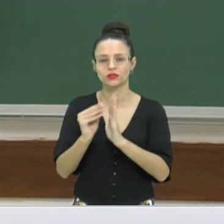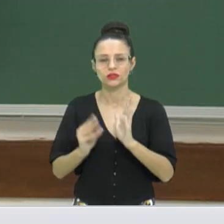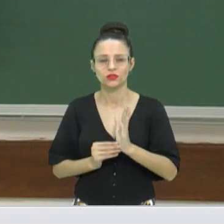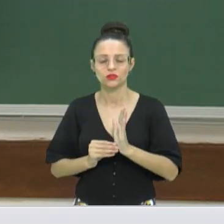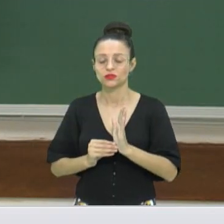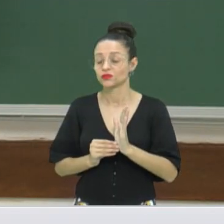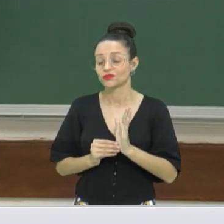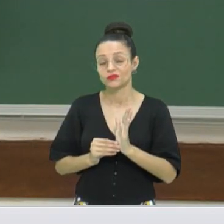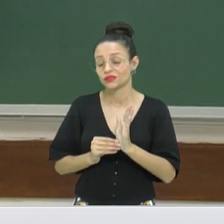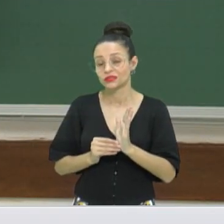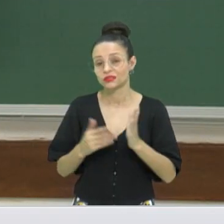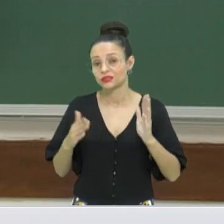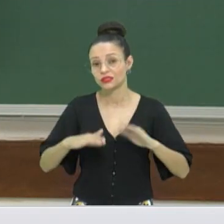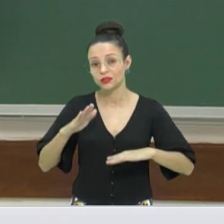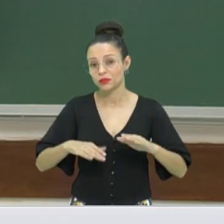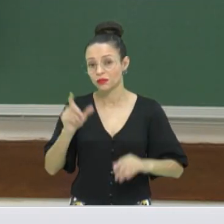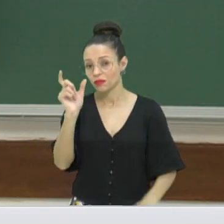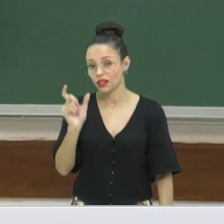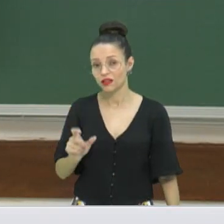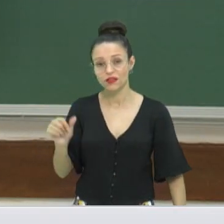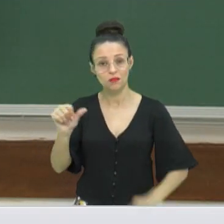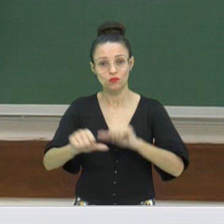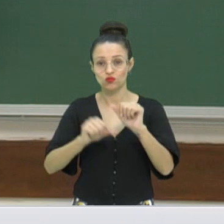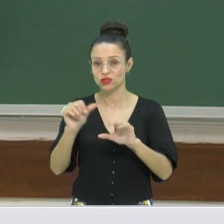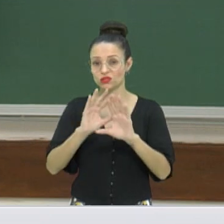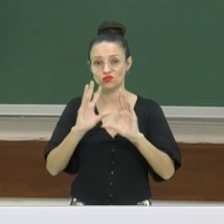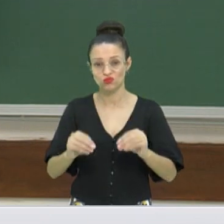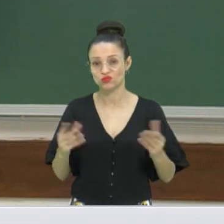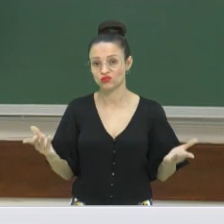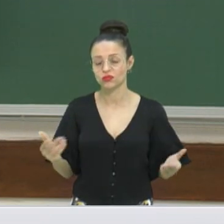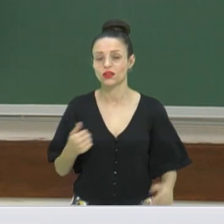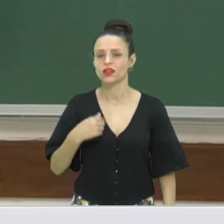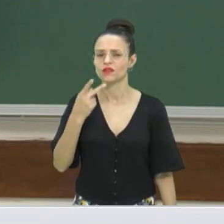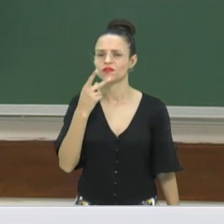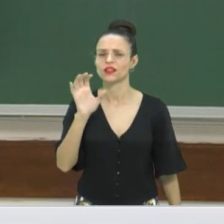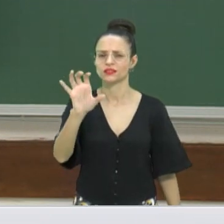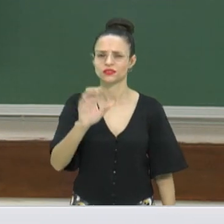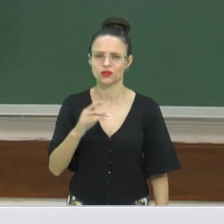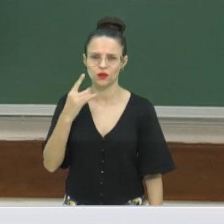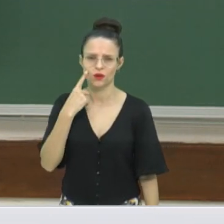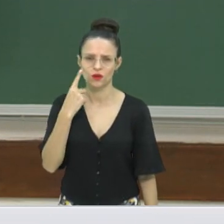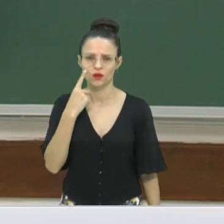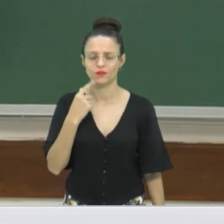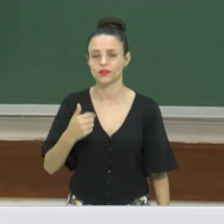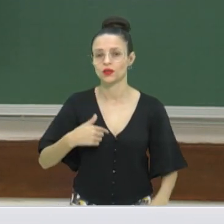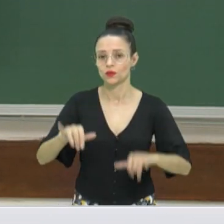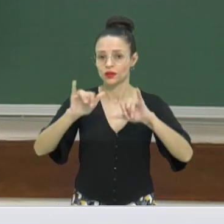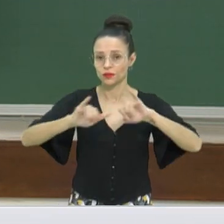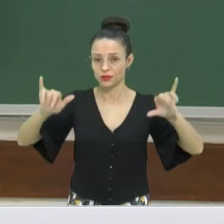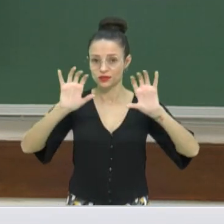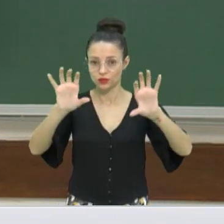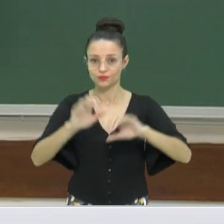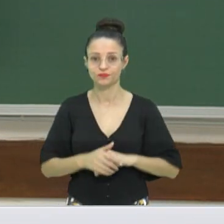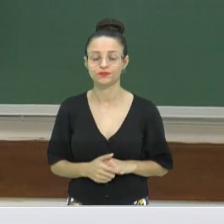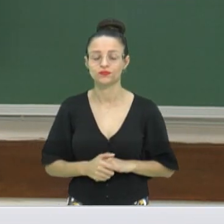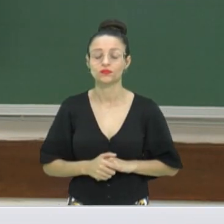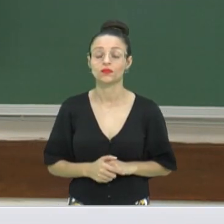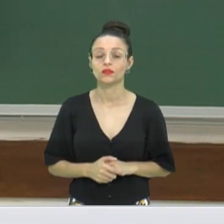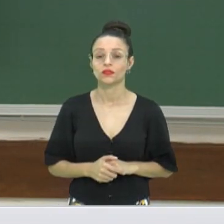que, dependendo da palavra, muda tudo. Se eu disser para você assim, ó, fizer uma campanha assim, ó,